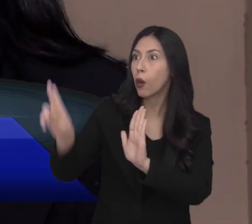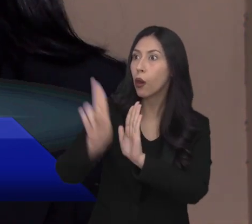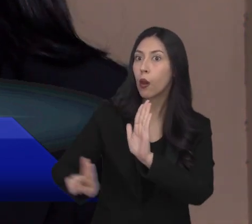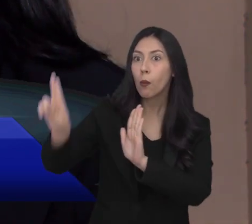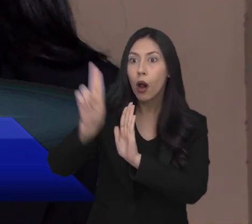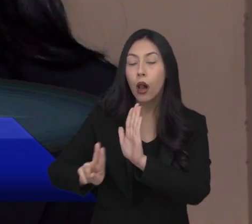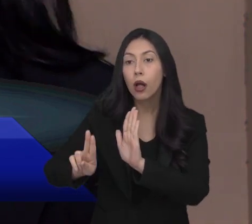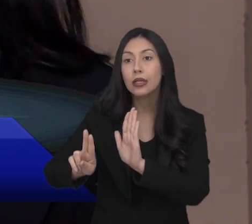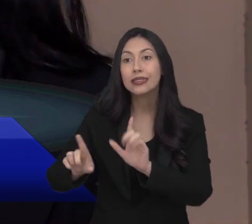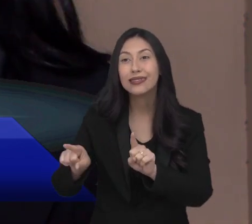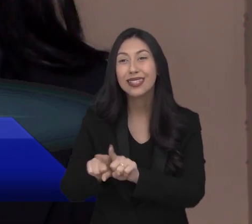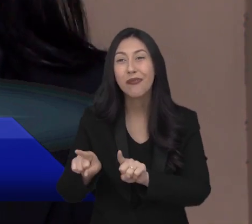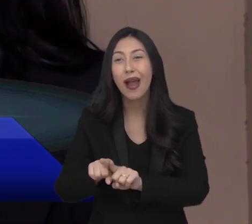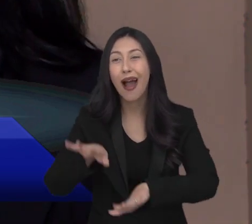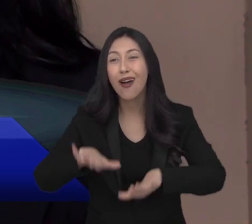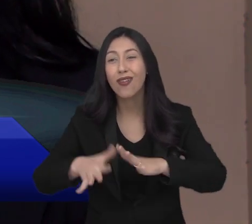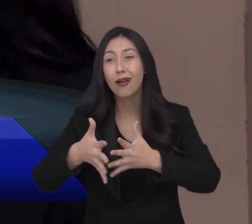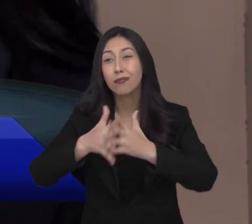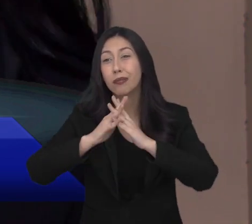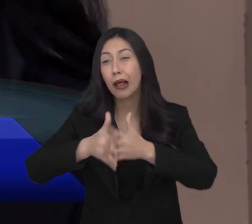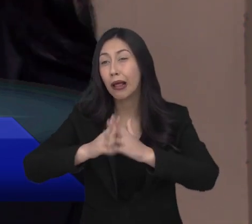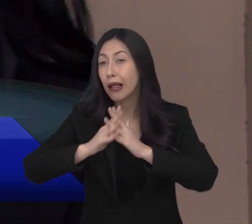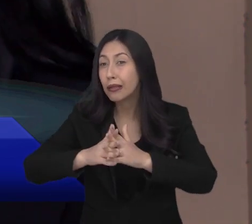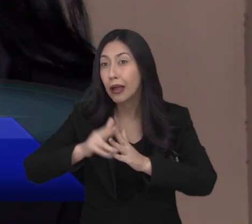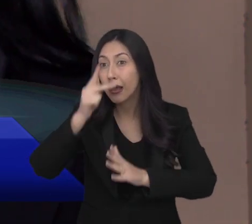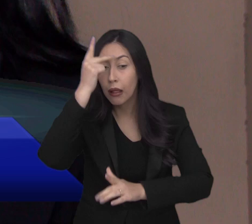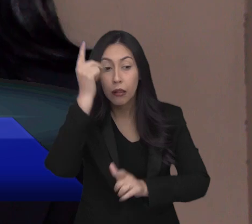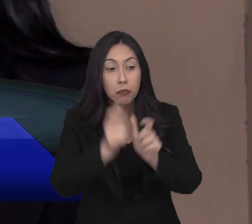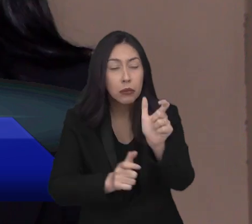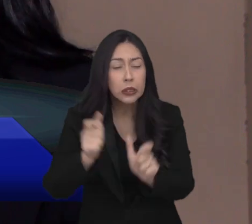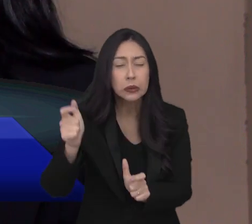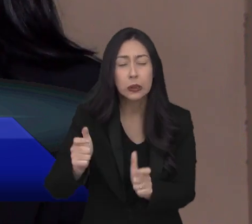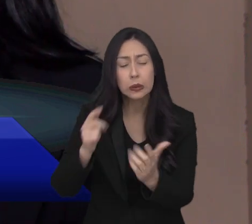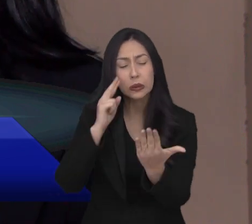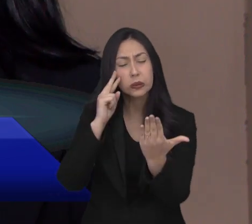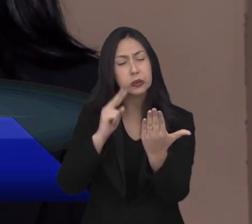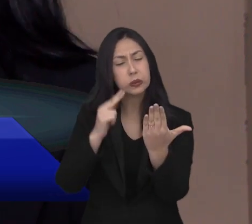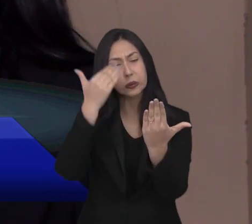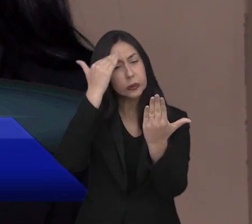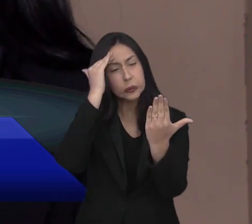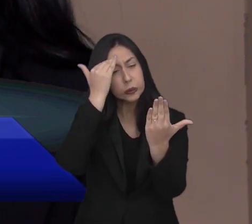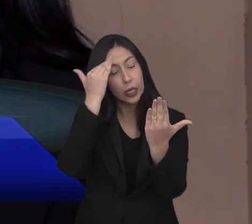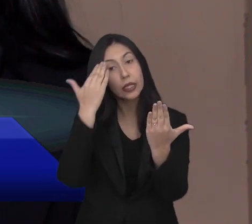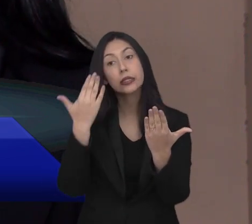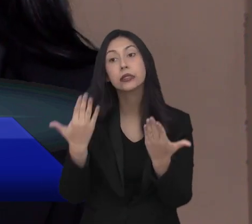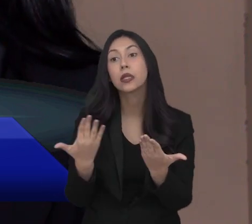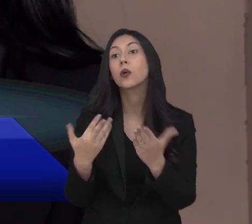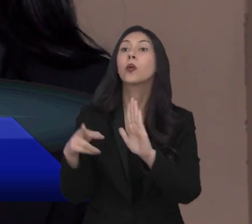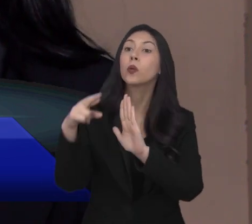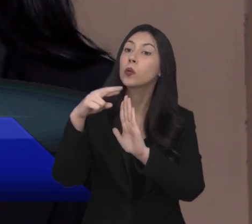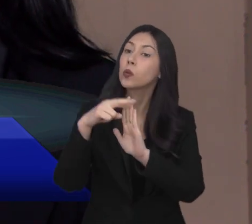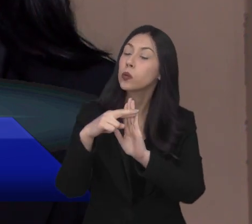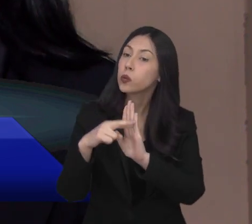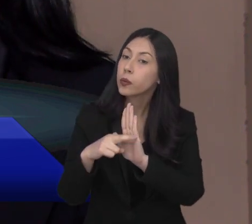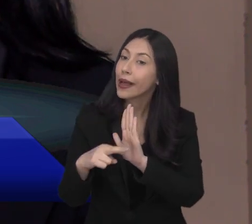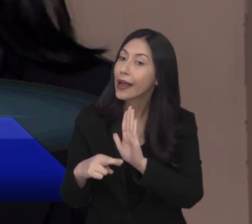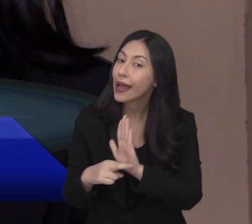uso, de gerar a confusão no cidadão comum. E esse regramento, ele